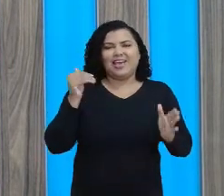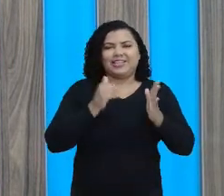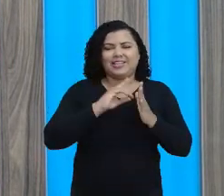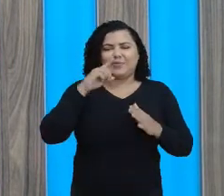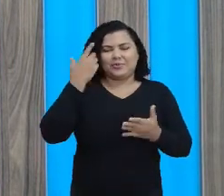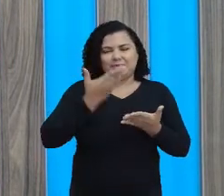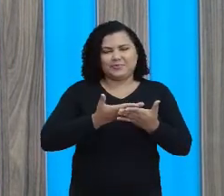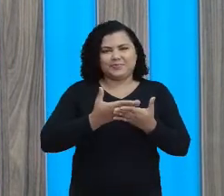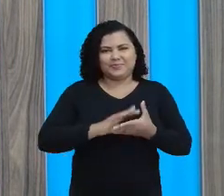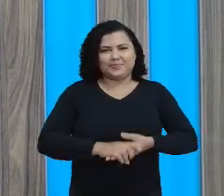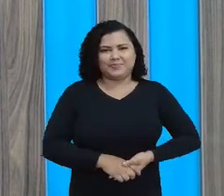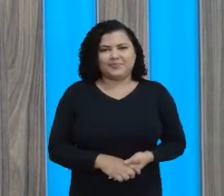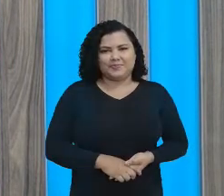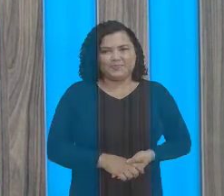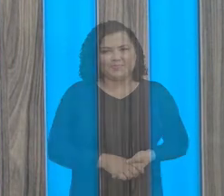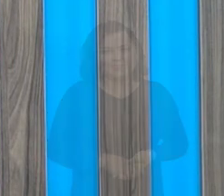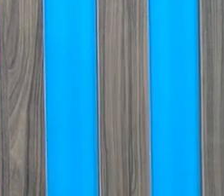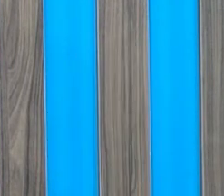até a próxima.